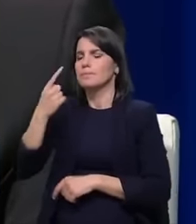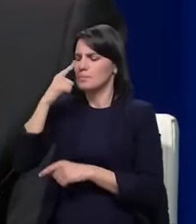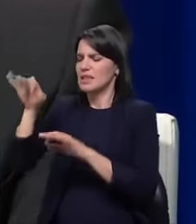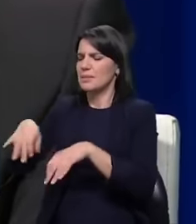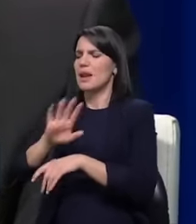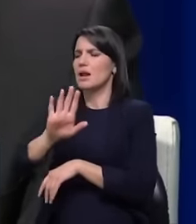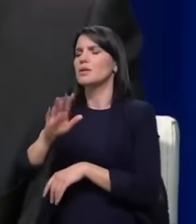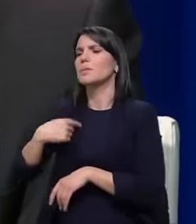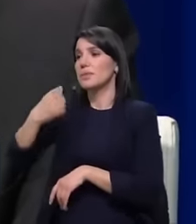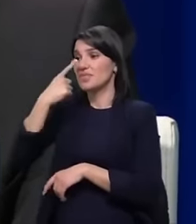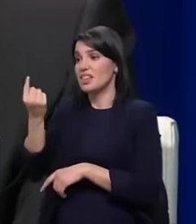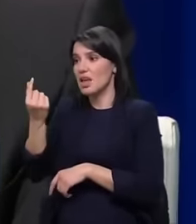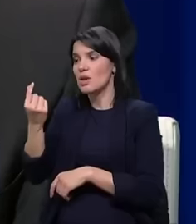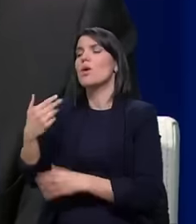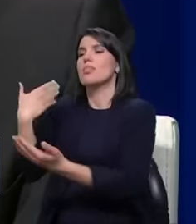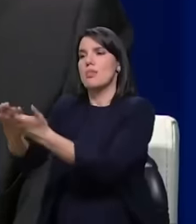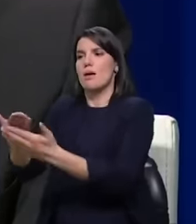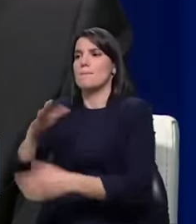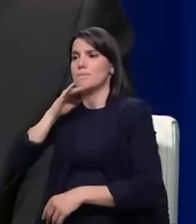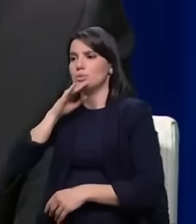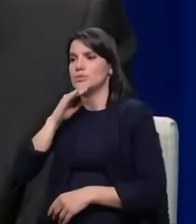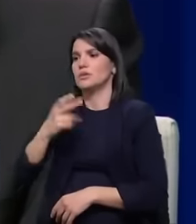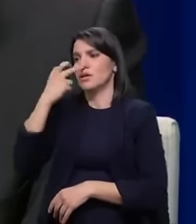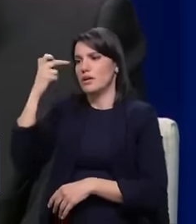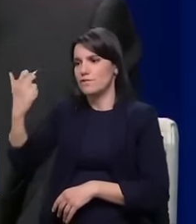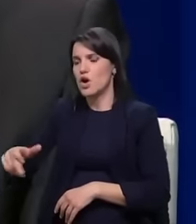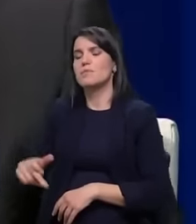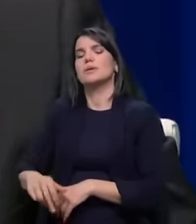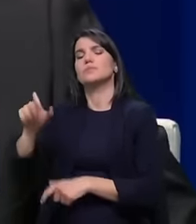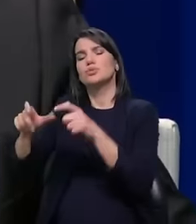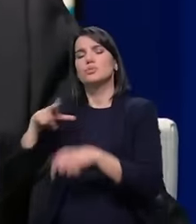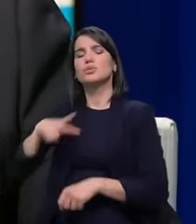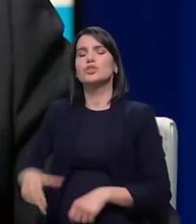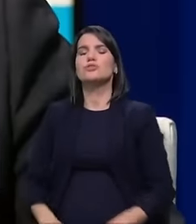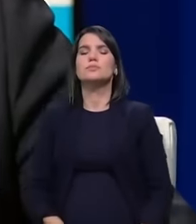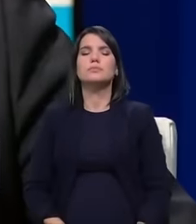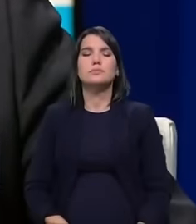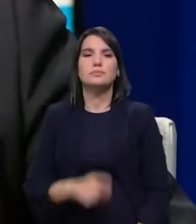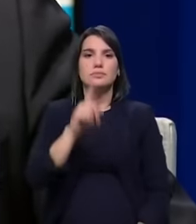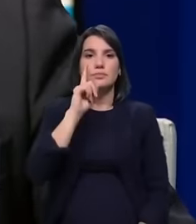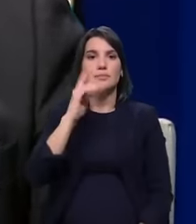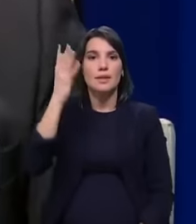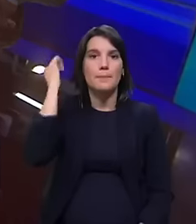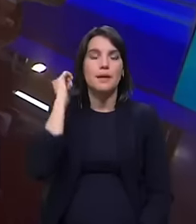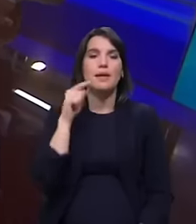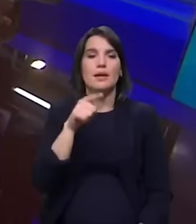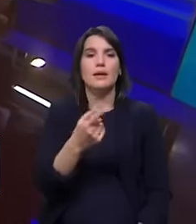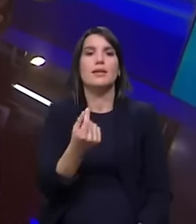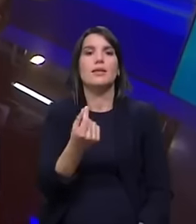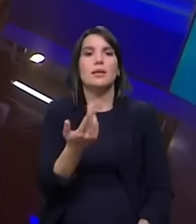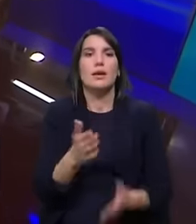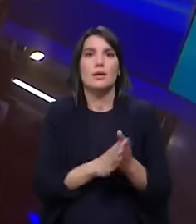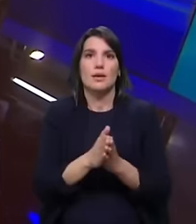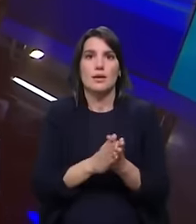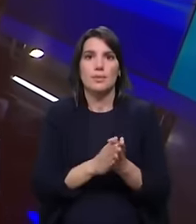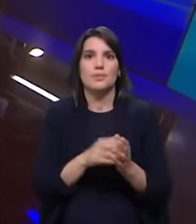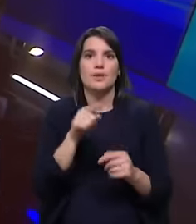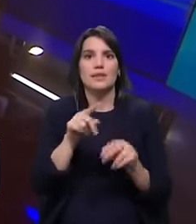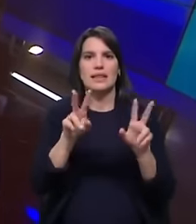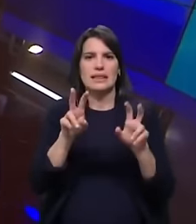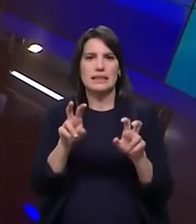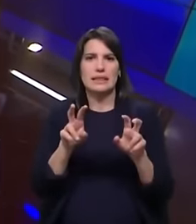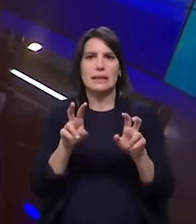pôr este dinheiro ao serviço dos polícias, ao serviço das pensões e ao serviço dos portugueses. Mariana Mortágua, dinheiro utilizado em